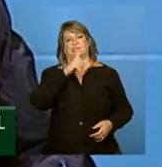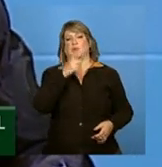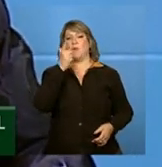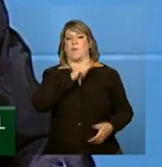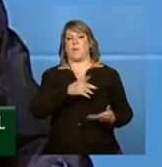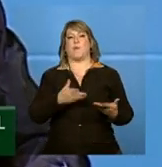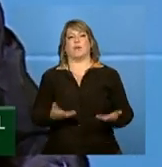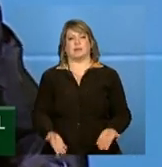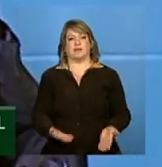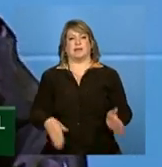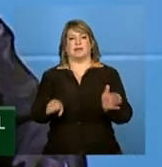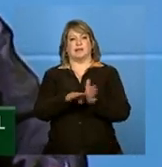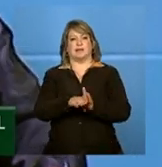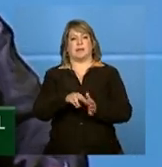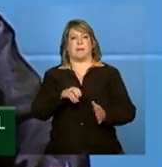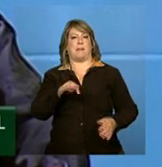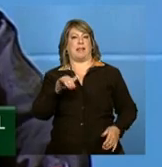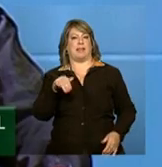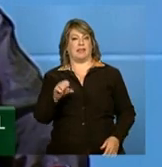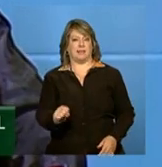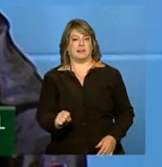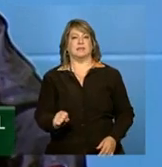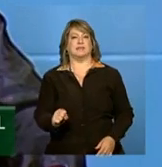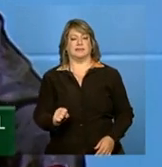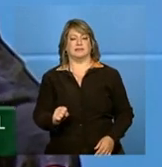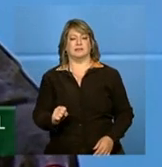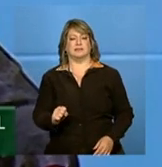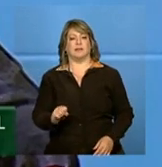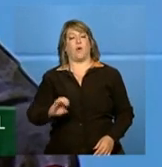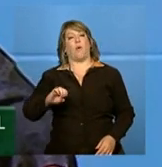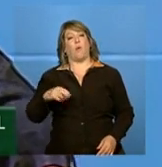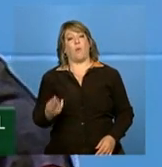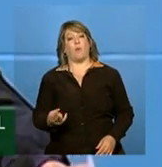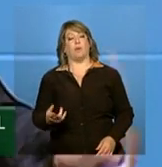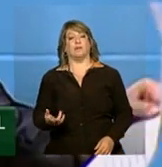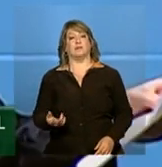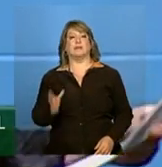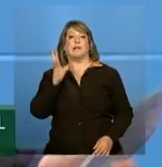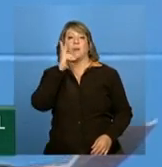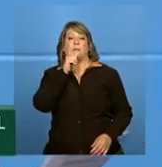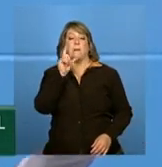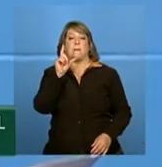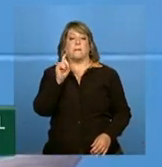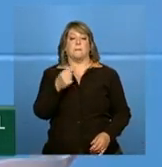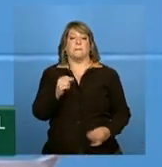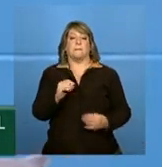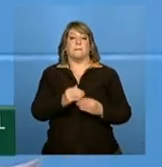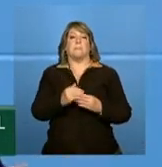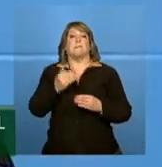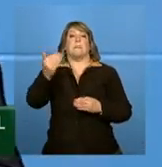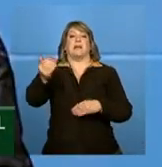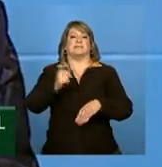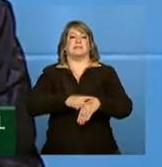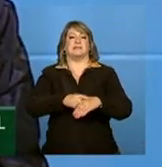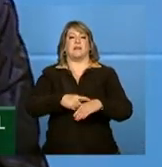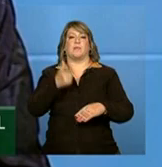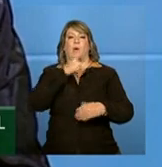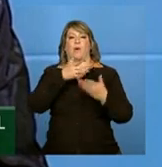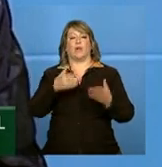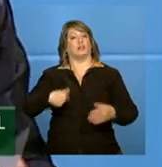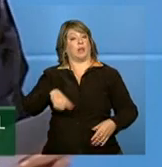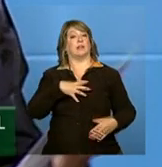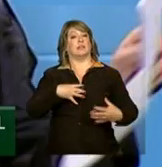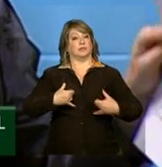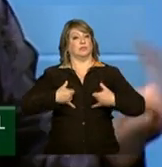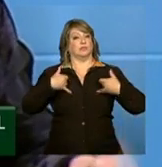nós atingiremos as nossas metas ou, ao menos, demoraremos mais tempo para atingi-las. Então, para nós é um orgulho muito